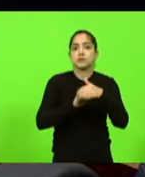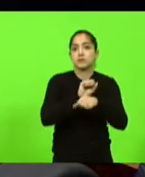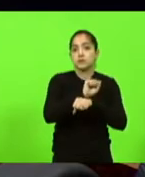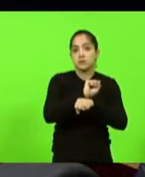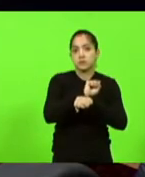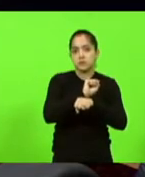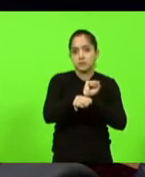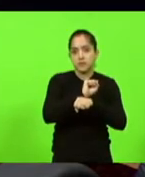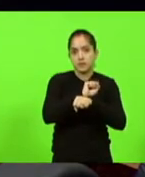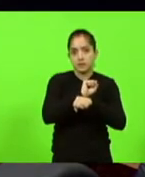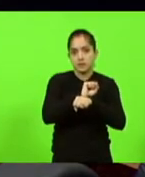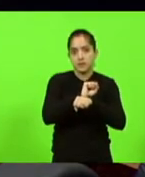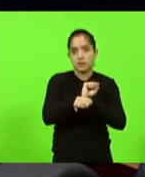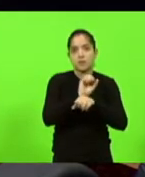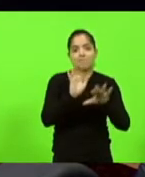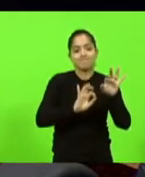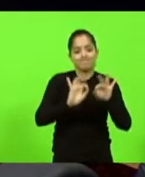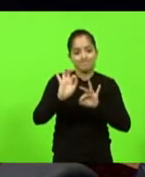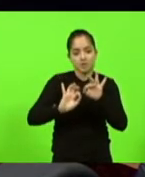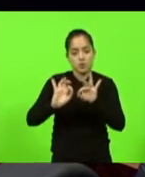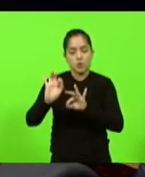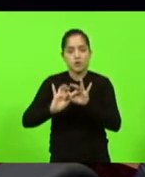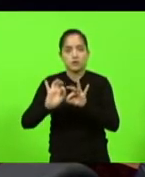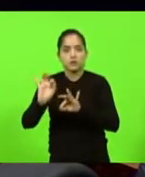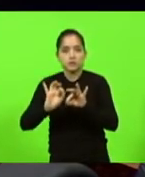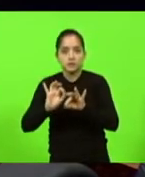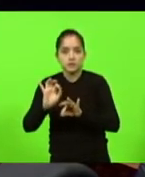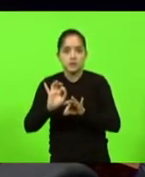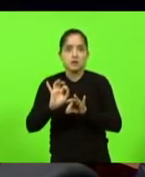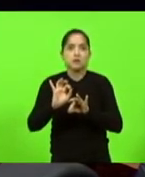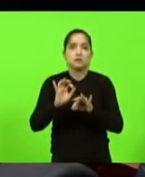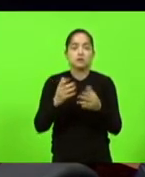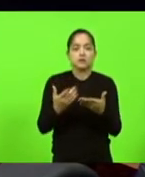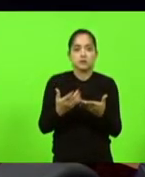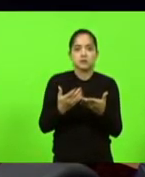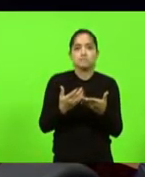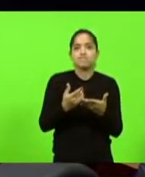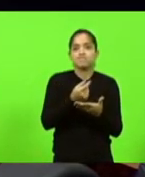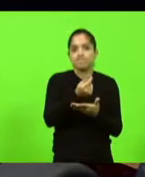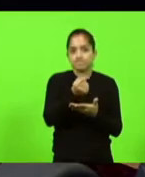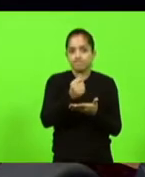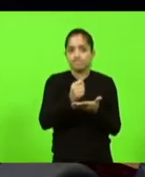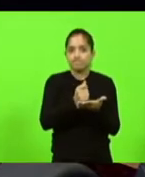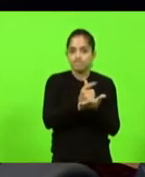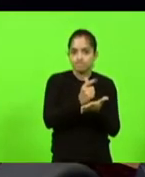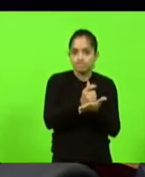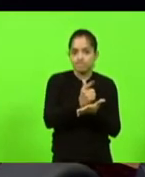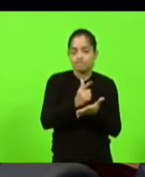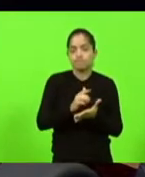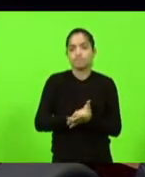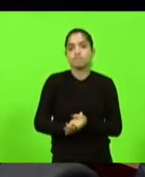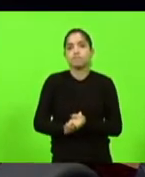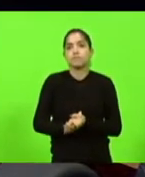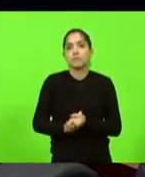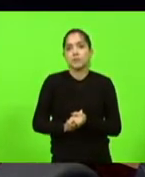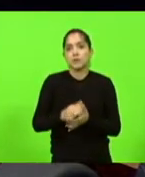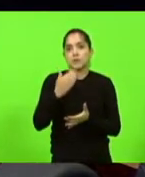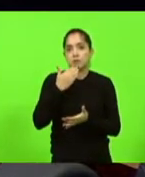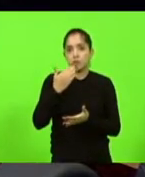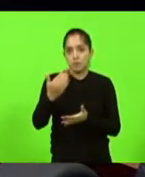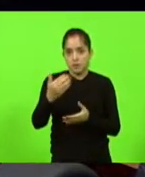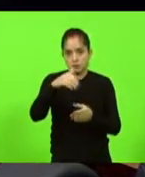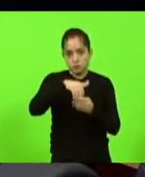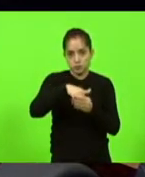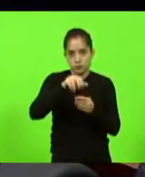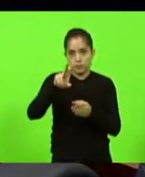para reorganizar a sua situação financeira junto à Fazenda Estadual. Portanto, peço voto